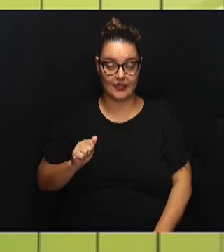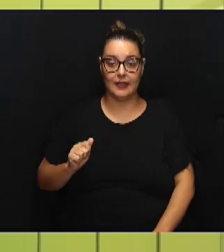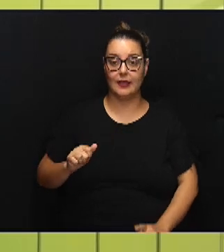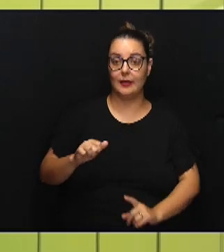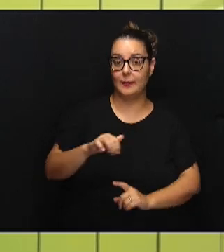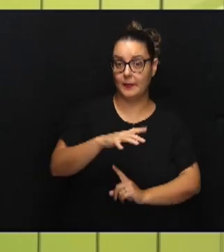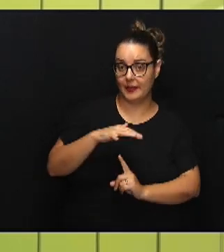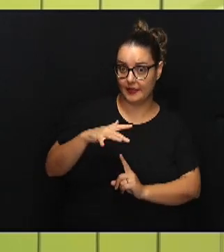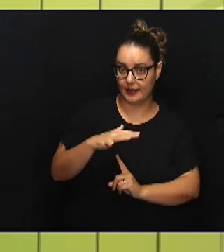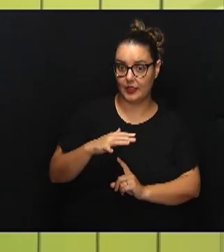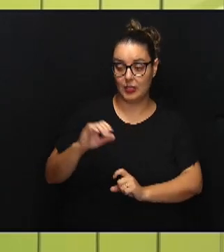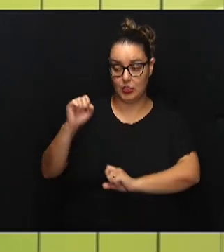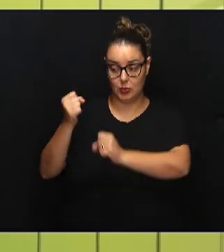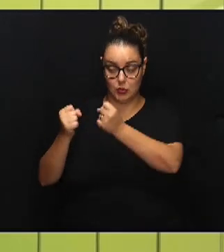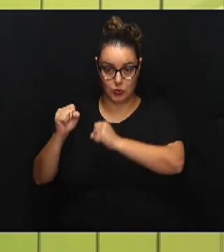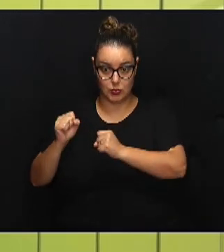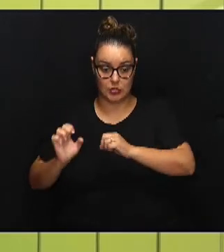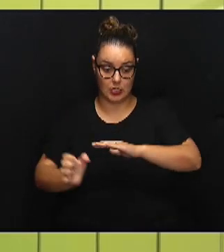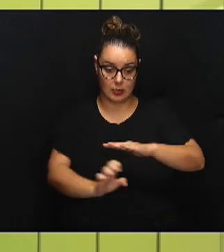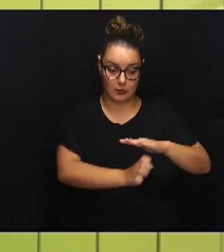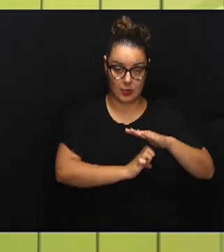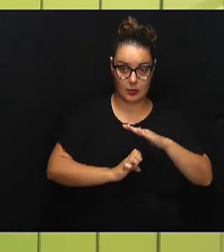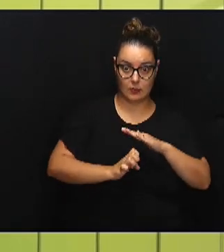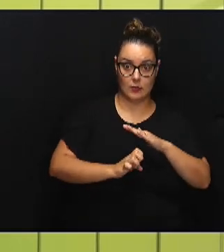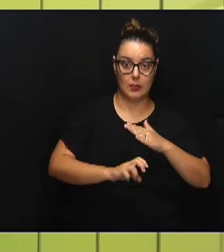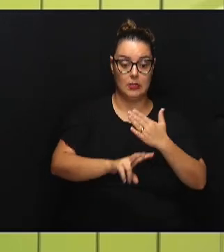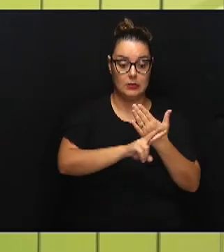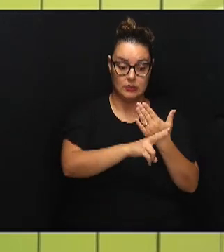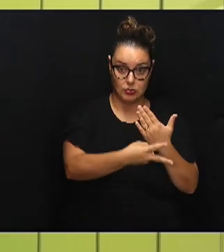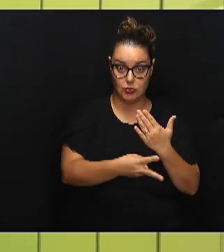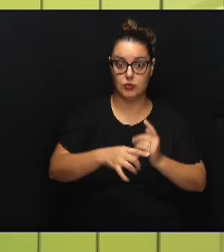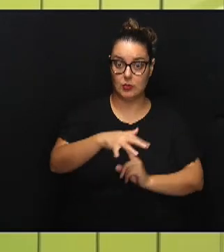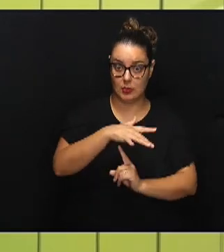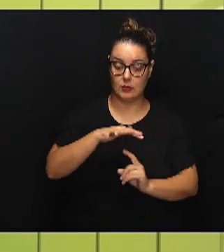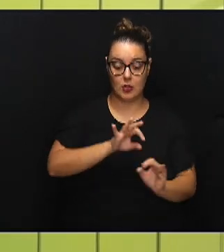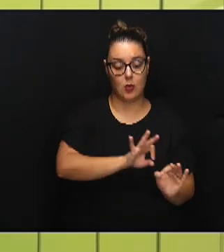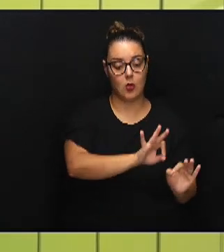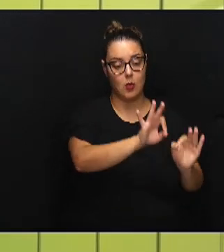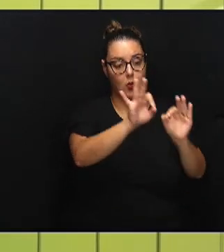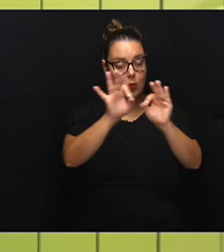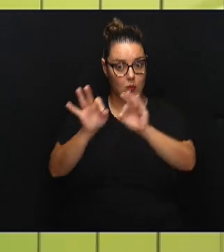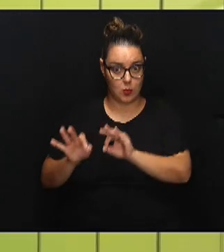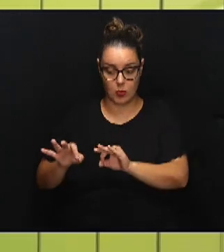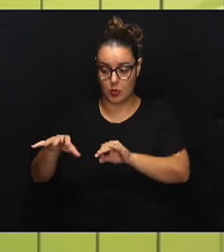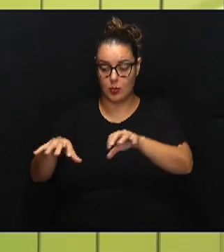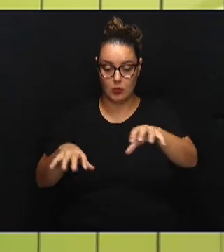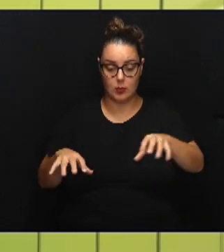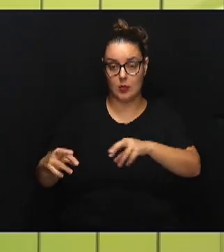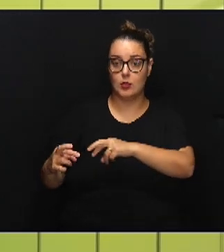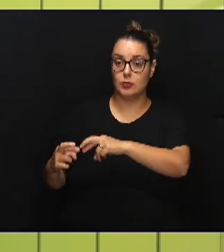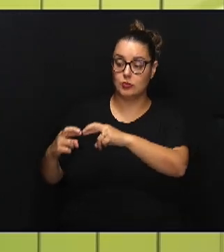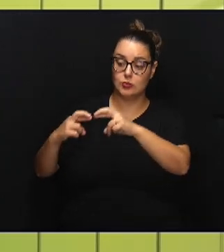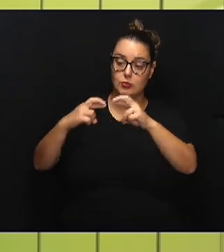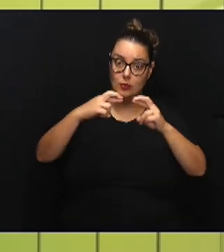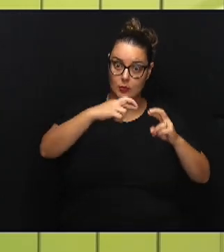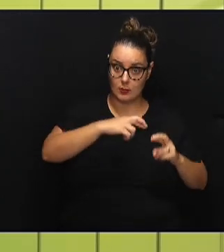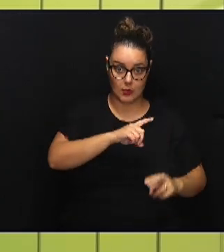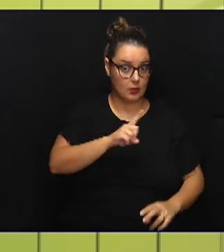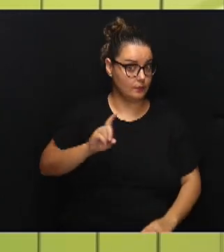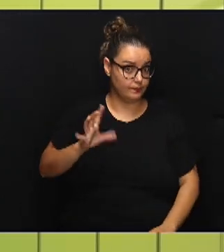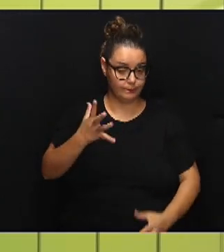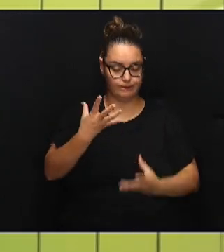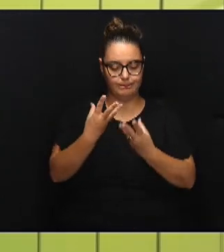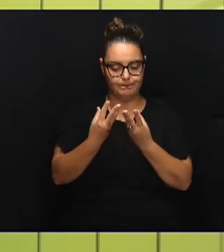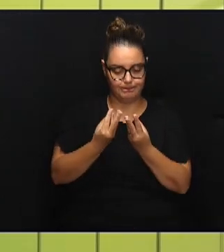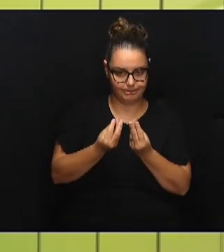indústrias, empresas e atividades de impacto ambiental sejam acompanhadas por órgãos de fiscalização para que não ocorra a